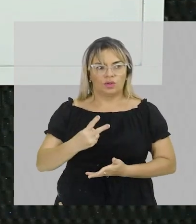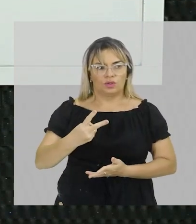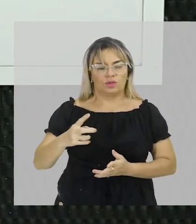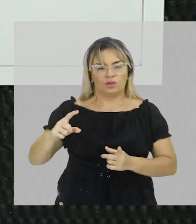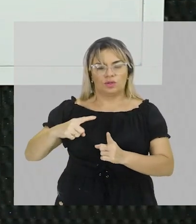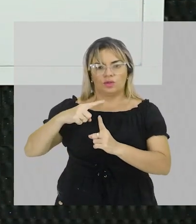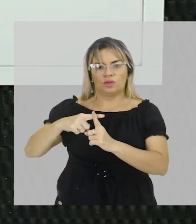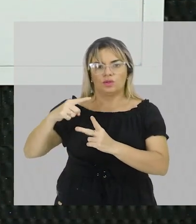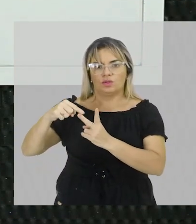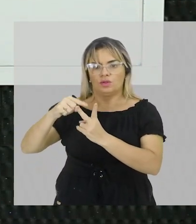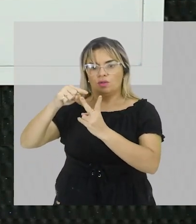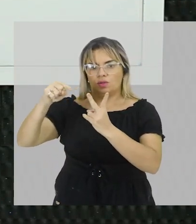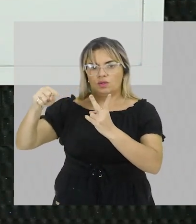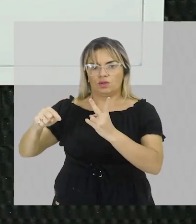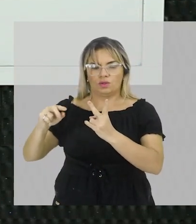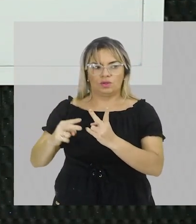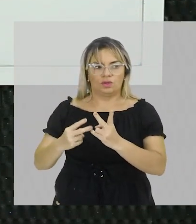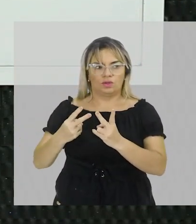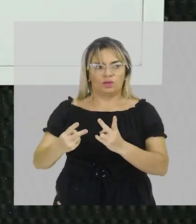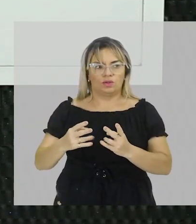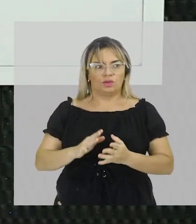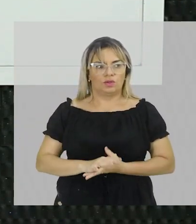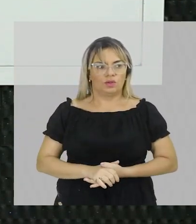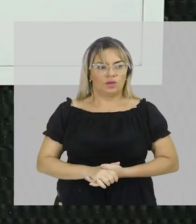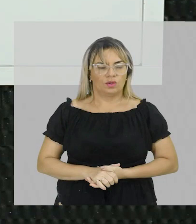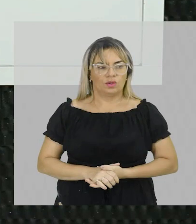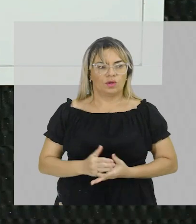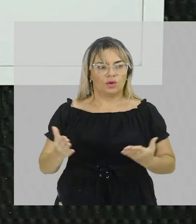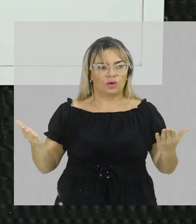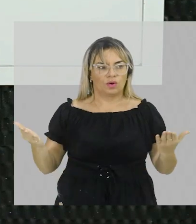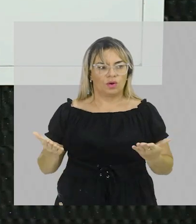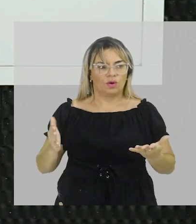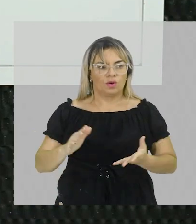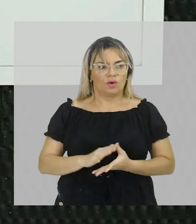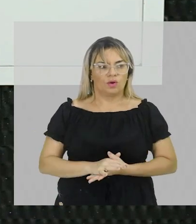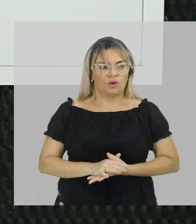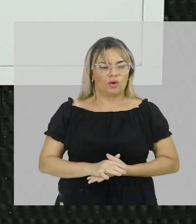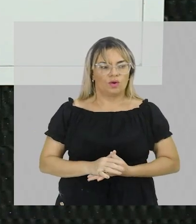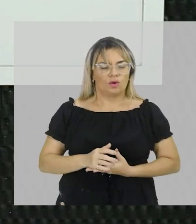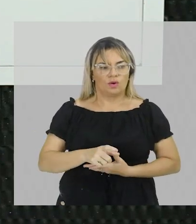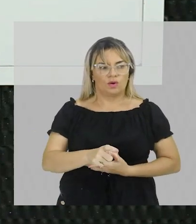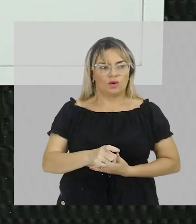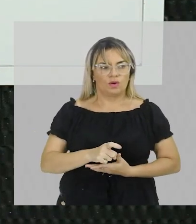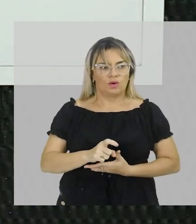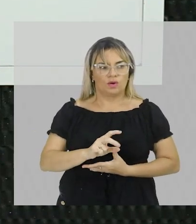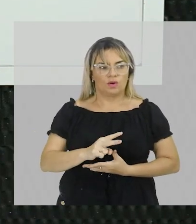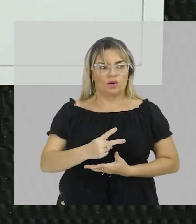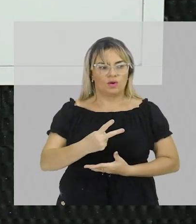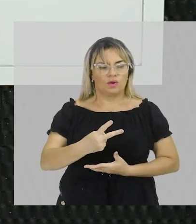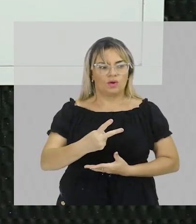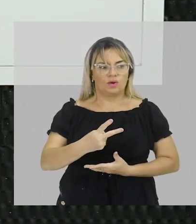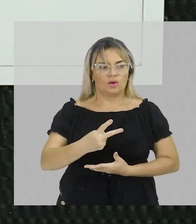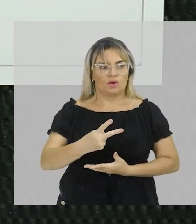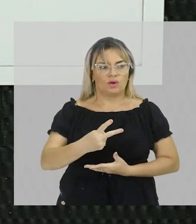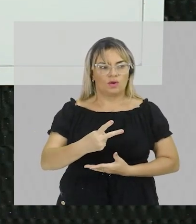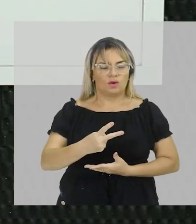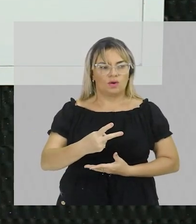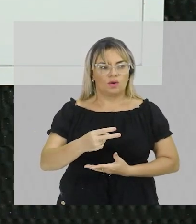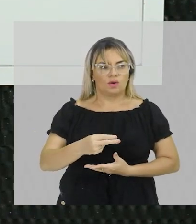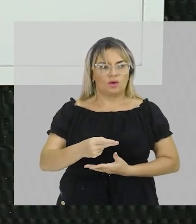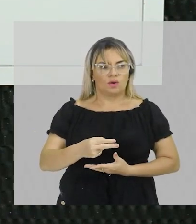Tá? Esse cara passa para baixo. Ó, x ao quadrado vai ser igual